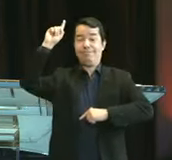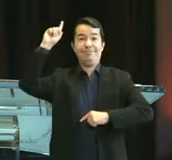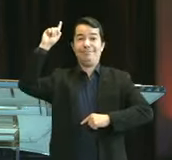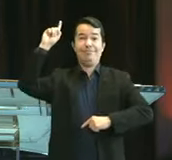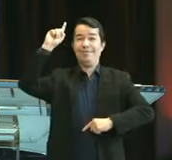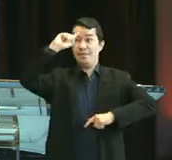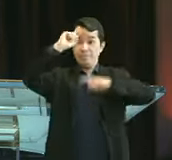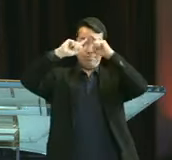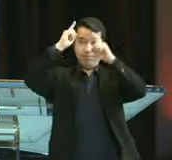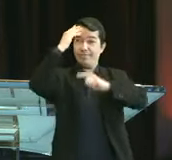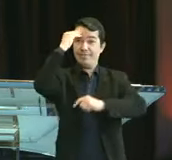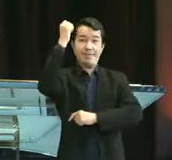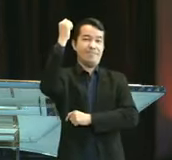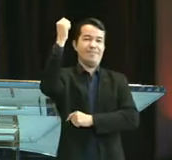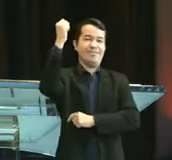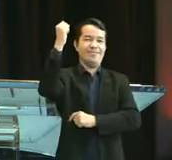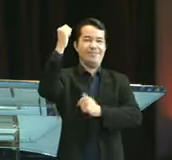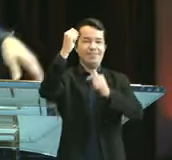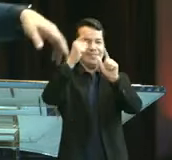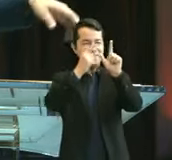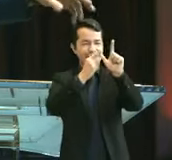acompanhavam.